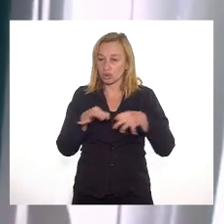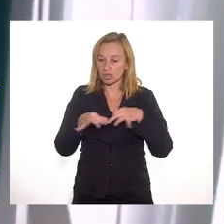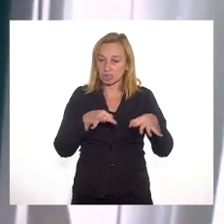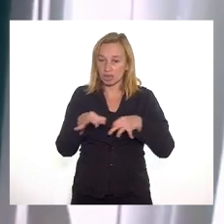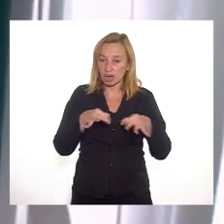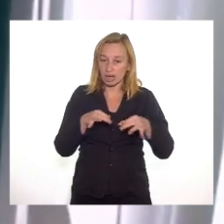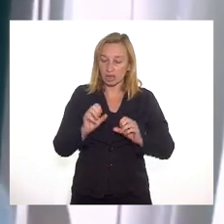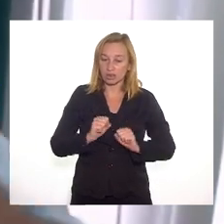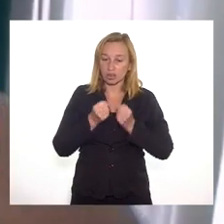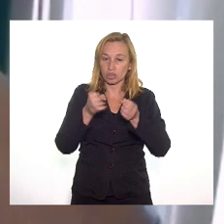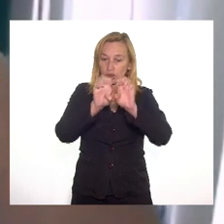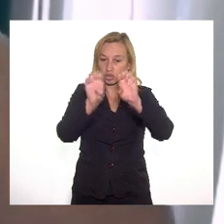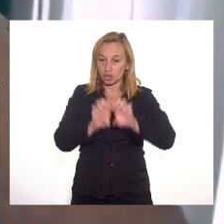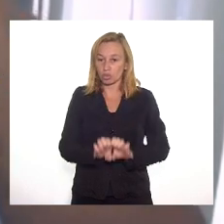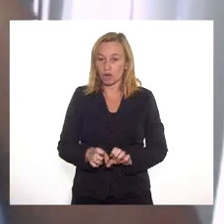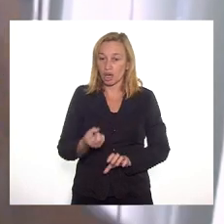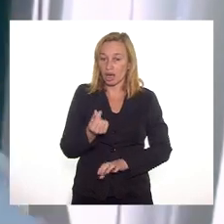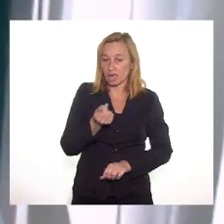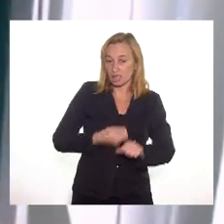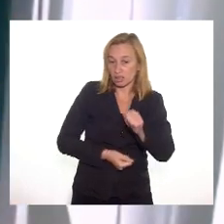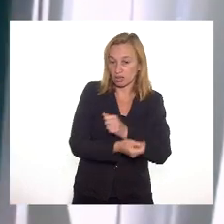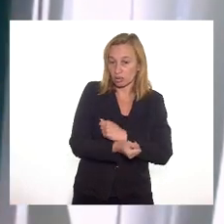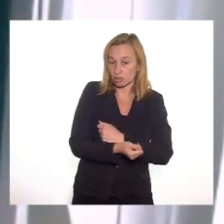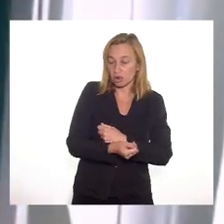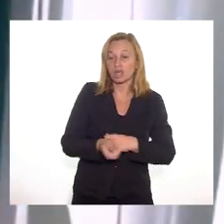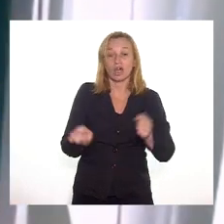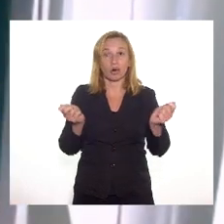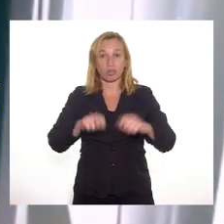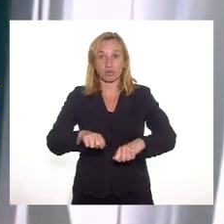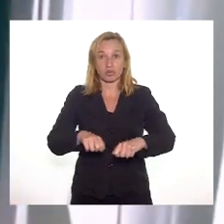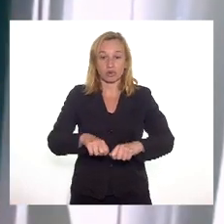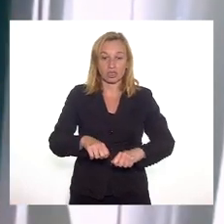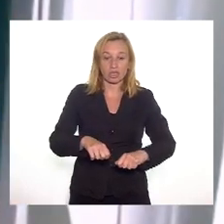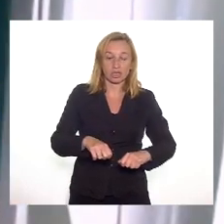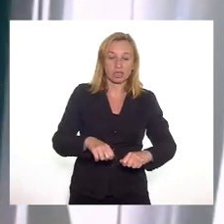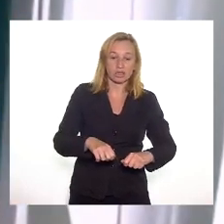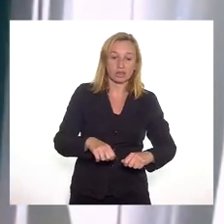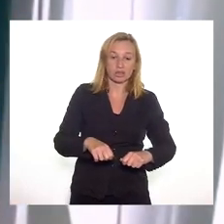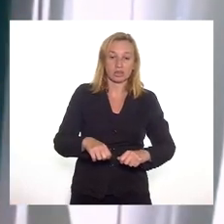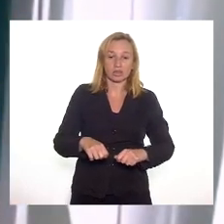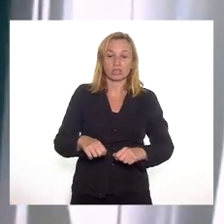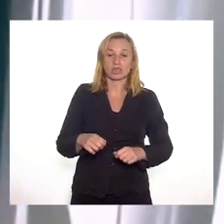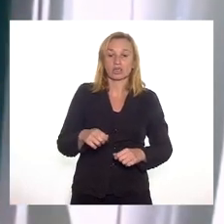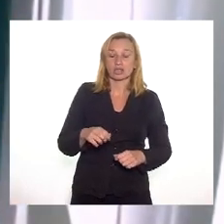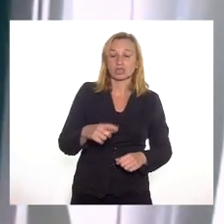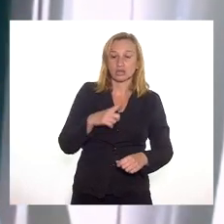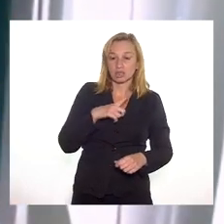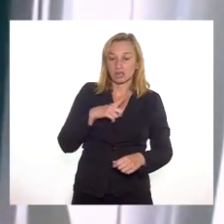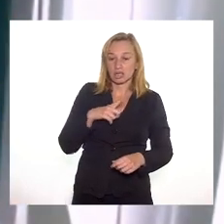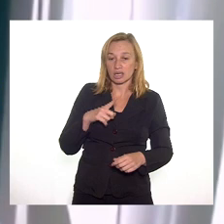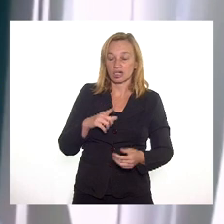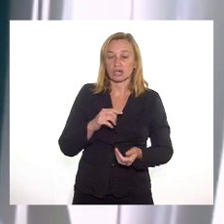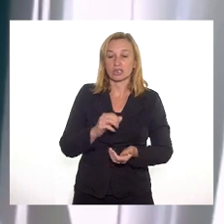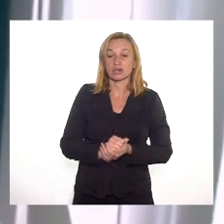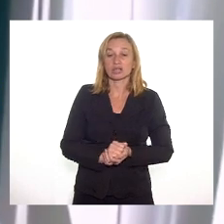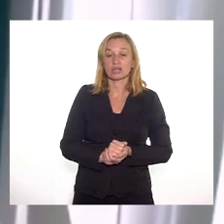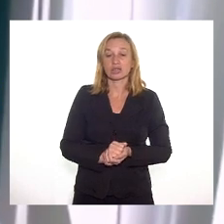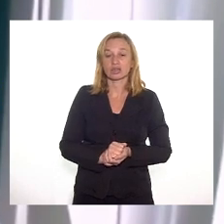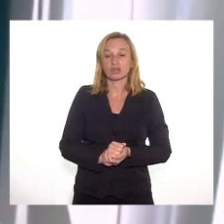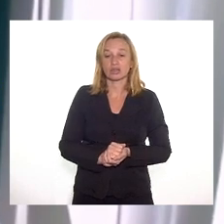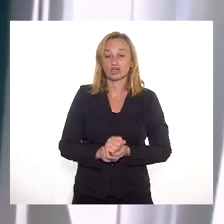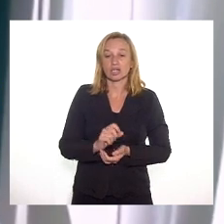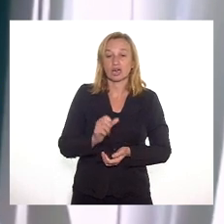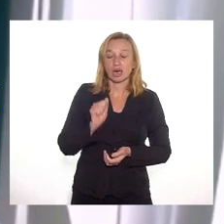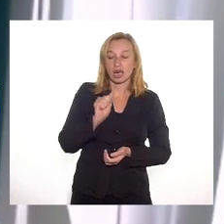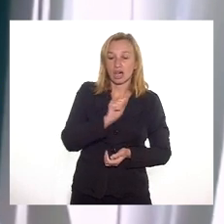também estruturar suas economias, levando em conta a possibilidade de contar com esse dispositivo. E, André, não é apenas uma